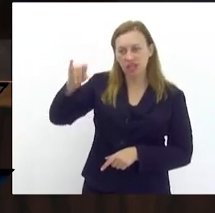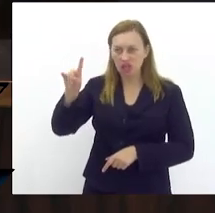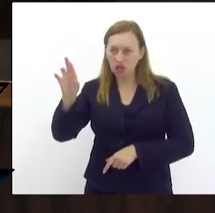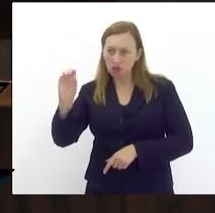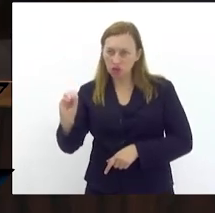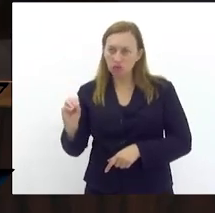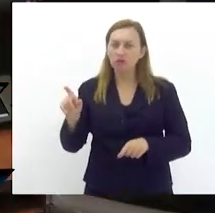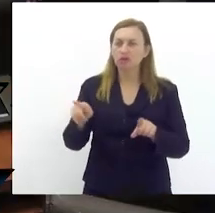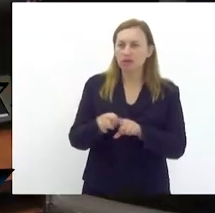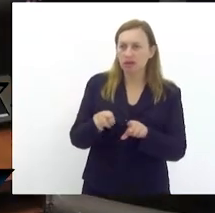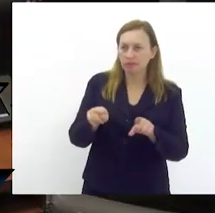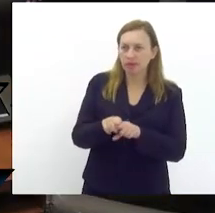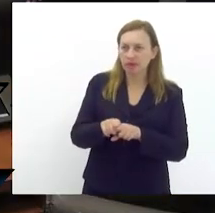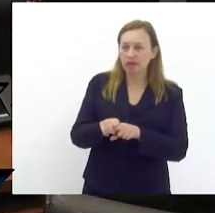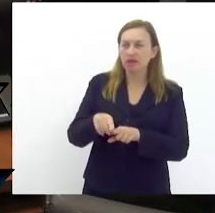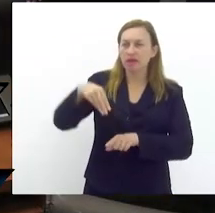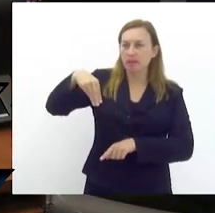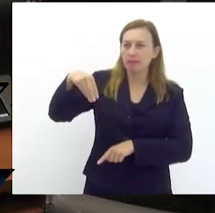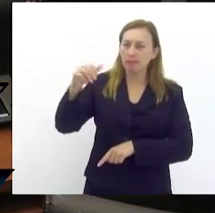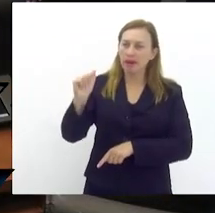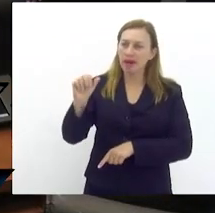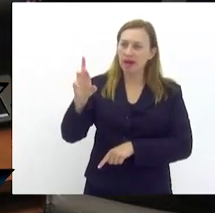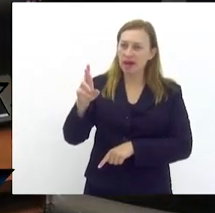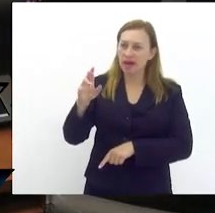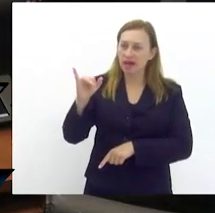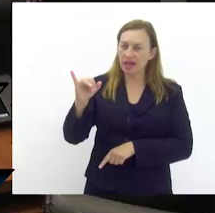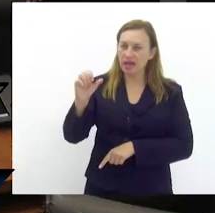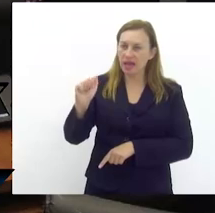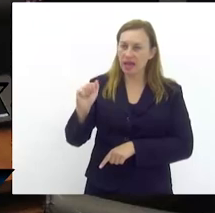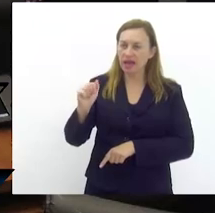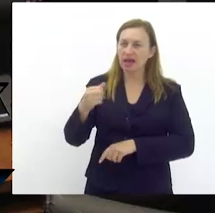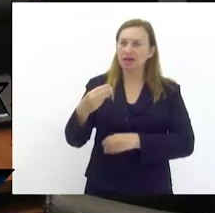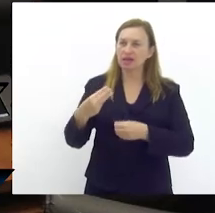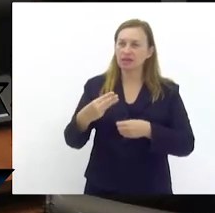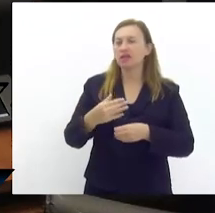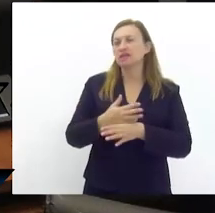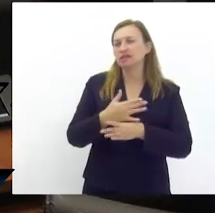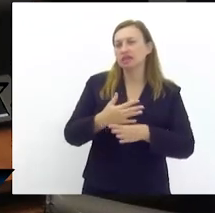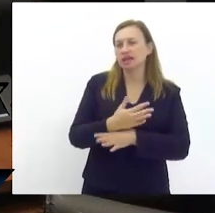Maricá Parabéns aí Vereador pela presença vocês